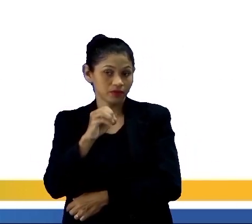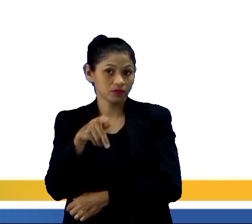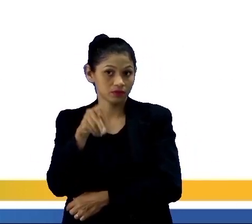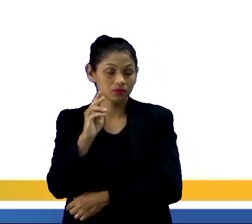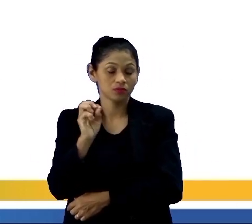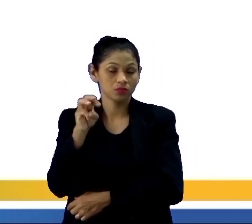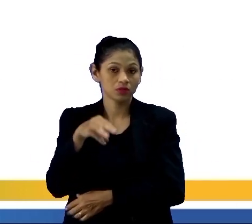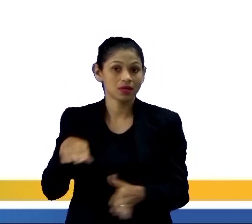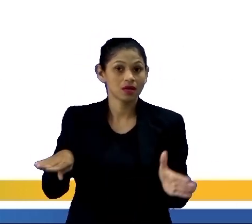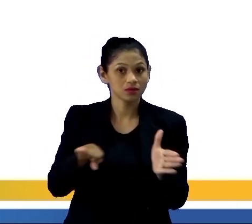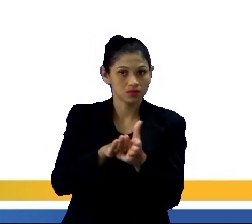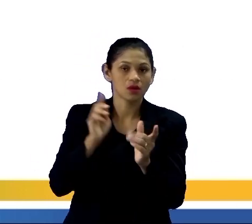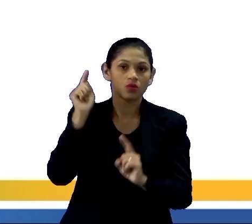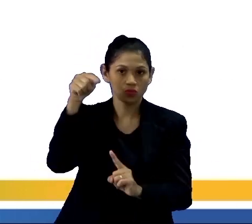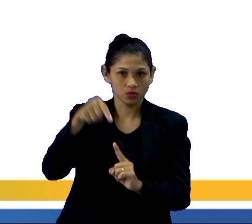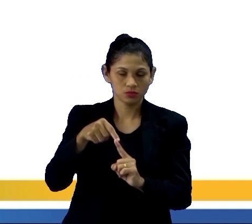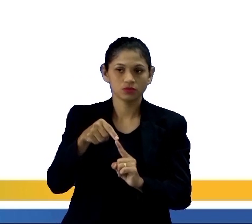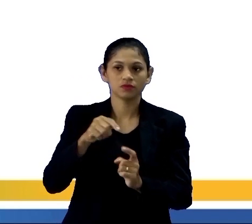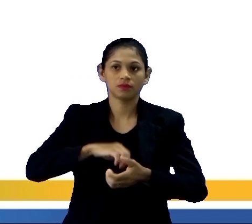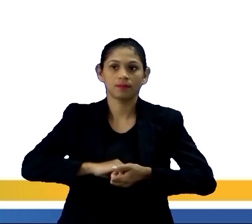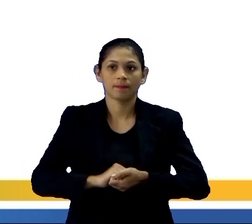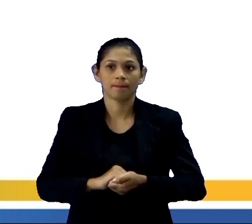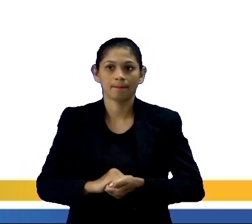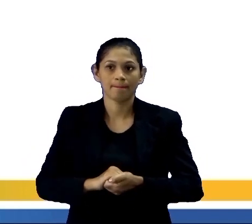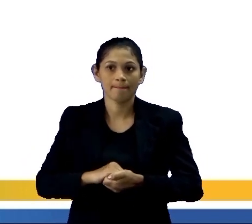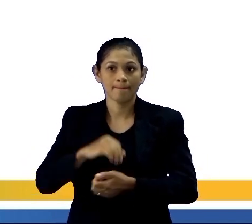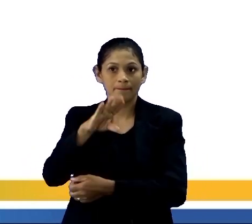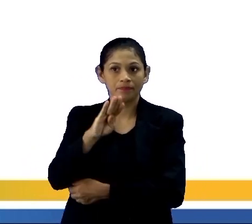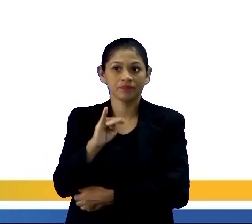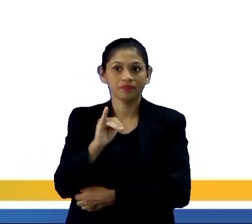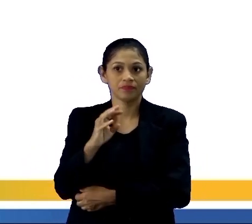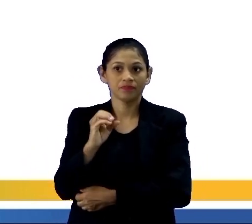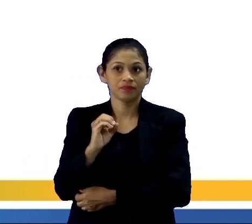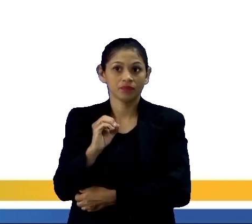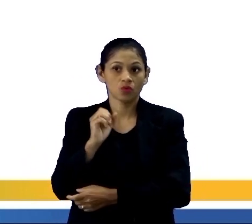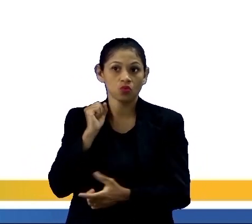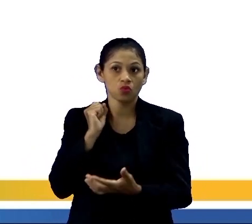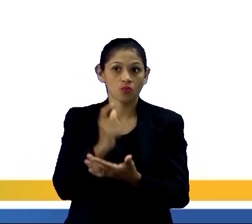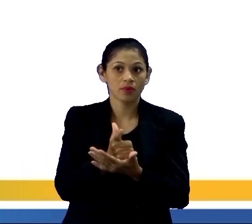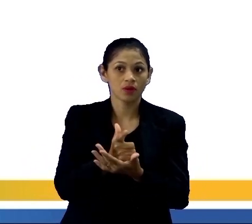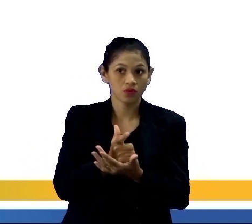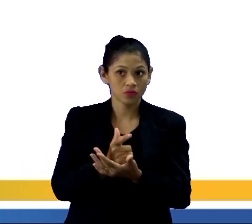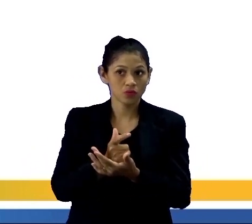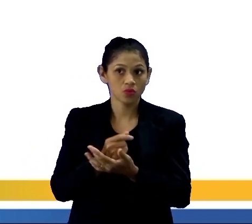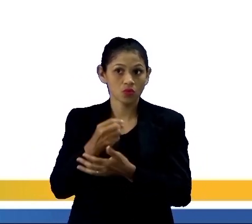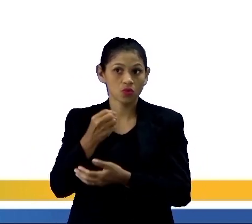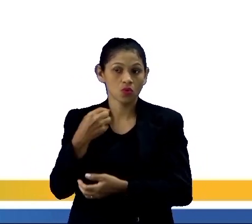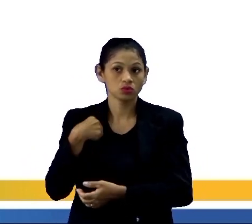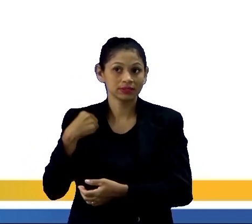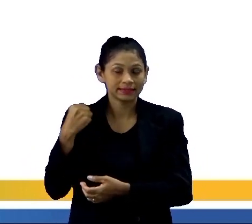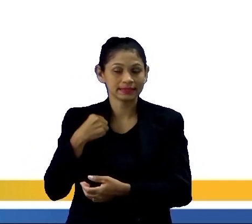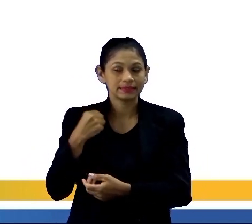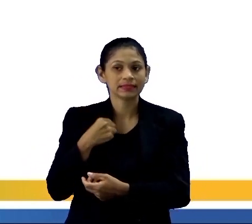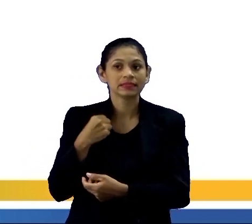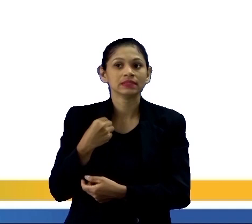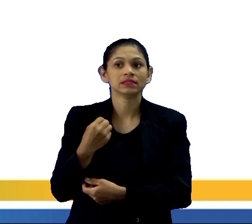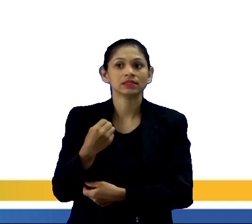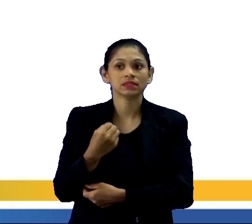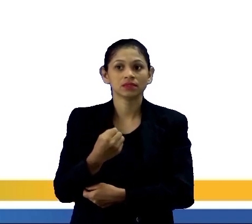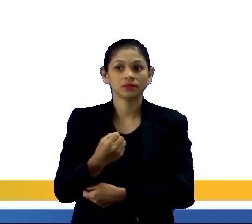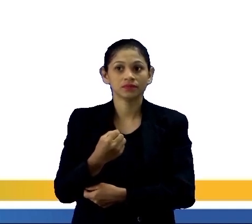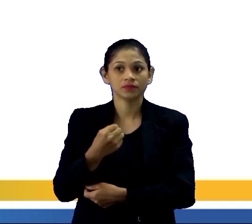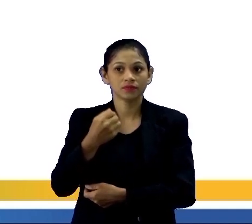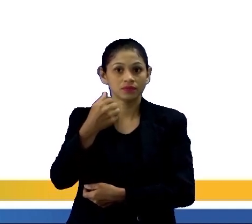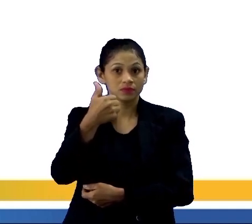Exercitando 1. Bianca comprou 3 camisetas e pagou R$120. Quanto ela pagaria se